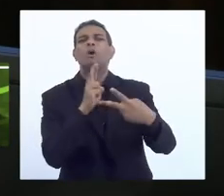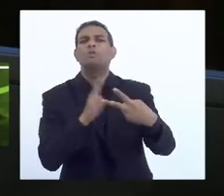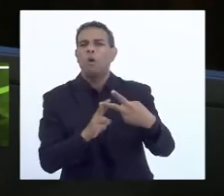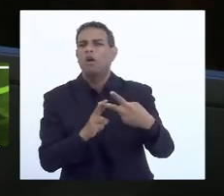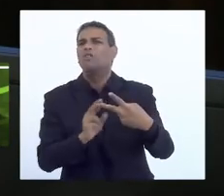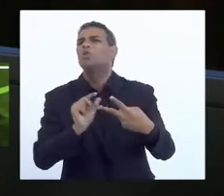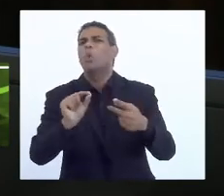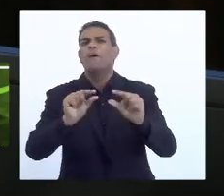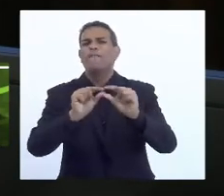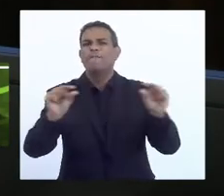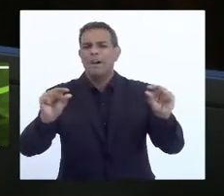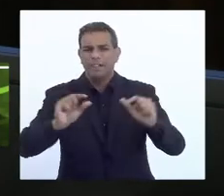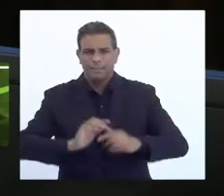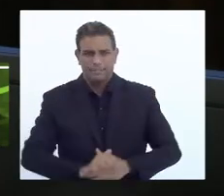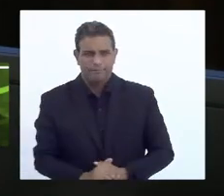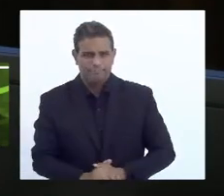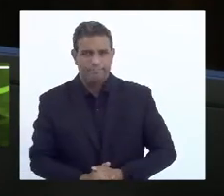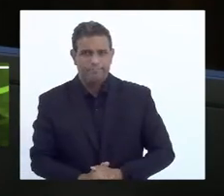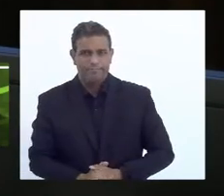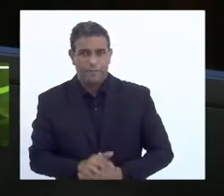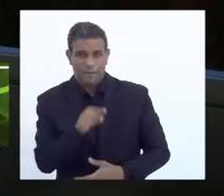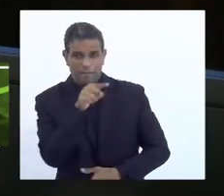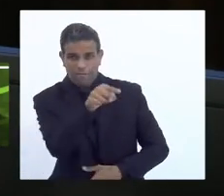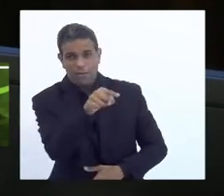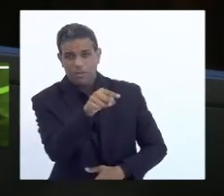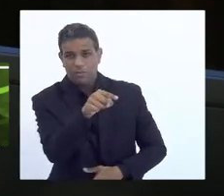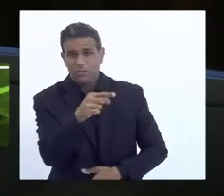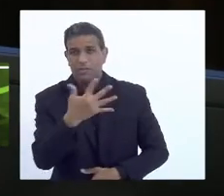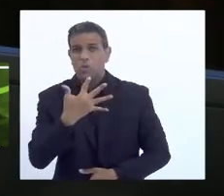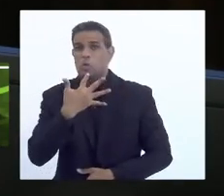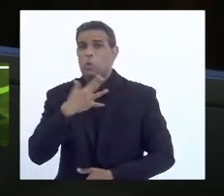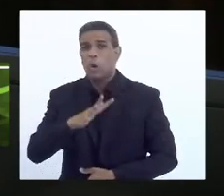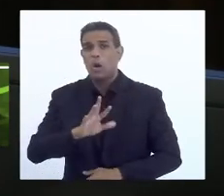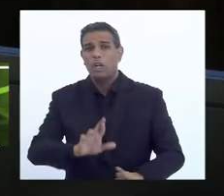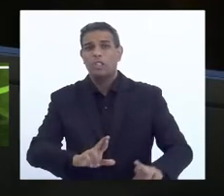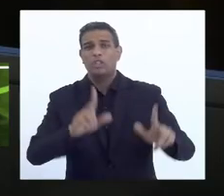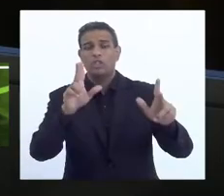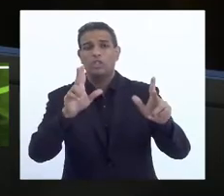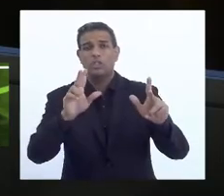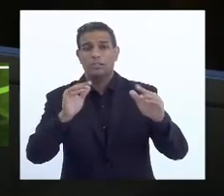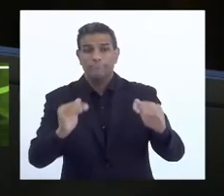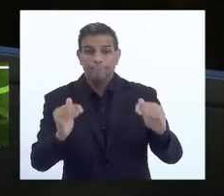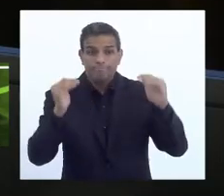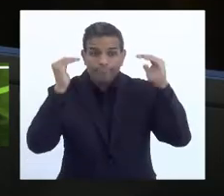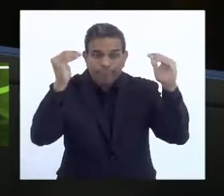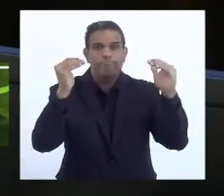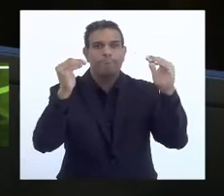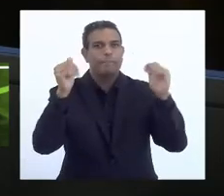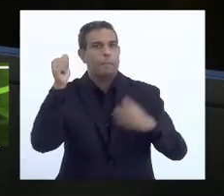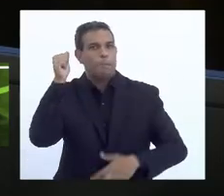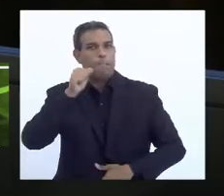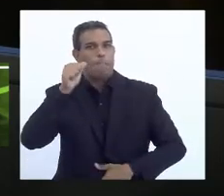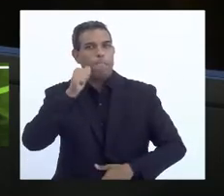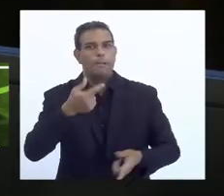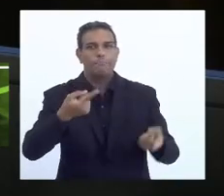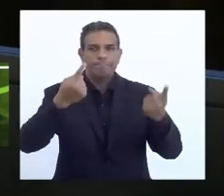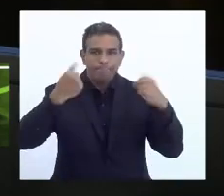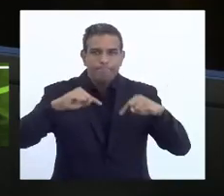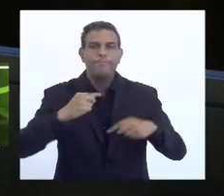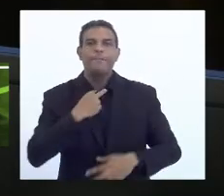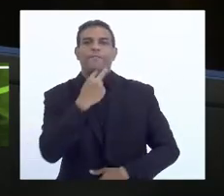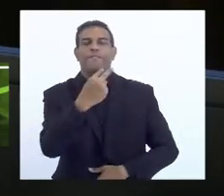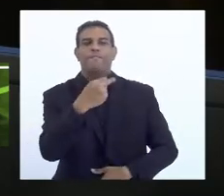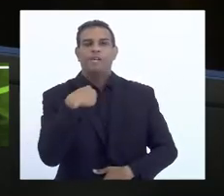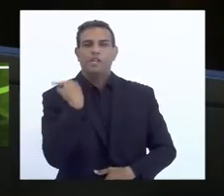seguinte frase: você não sabe a diferença de uma cabeça erguida e uma voz erguida.